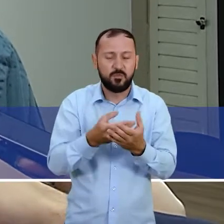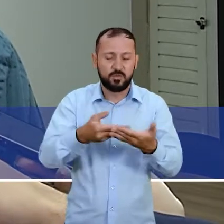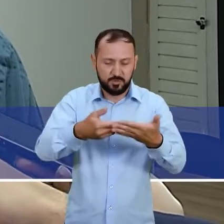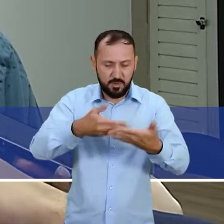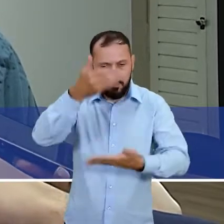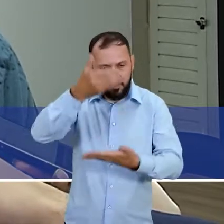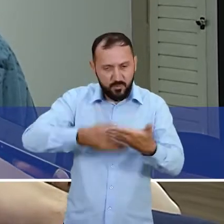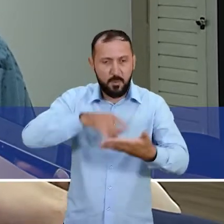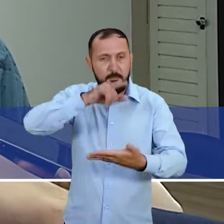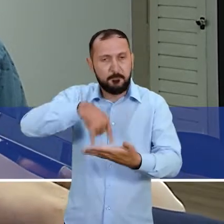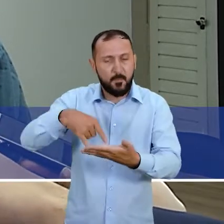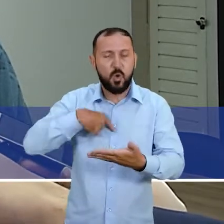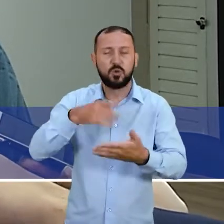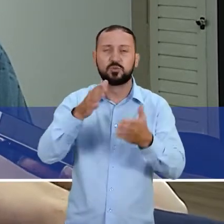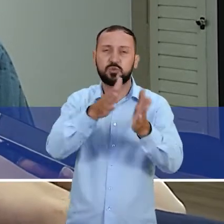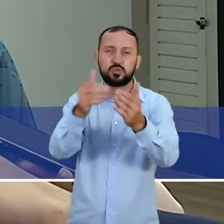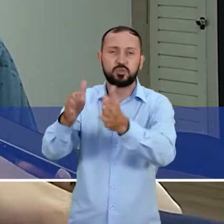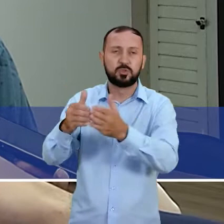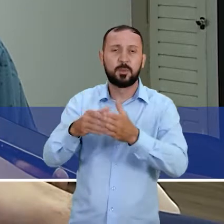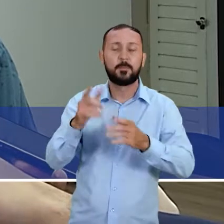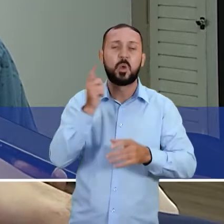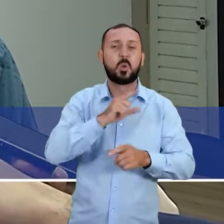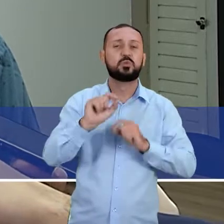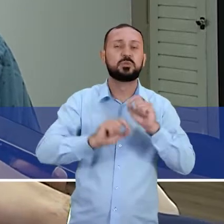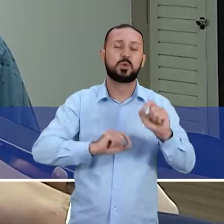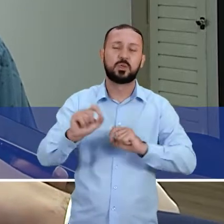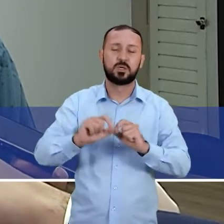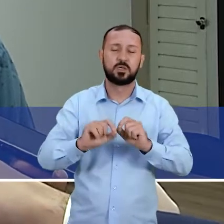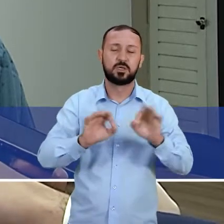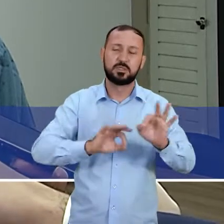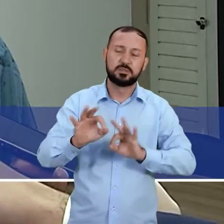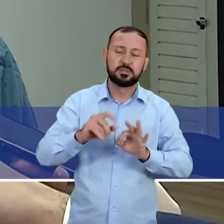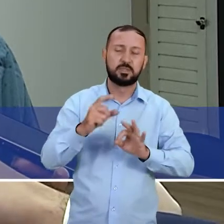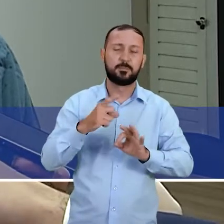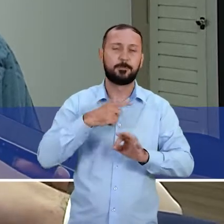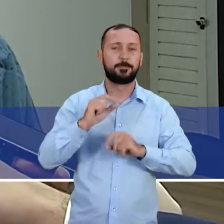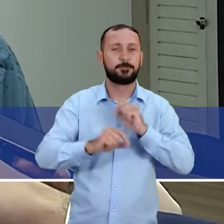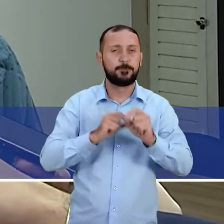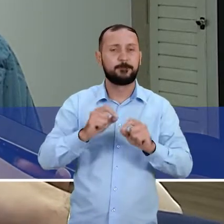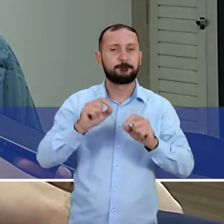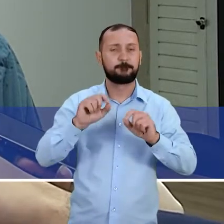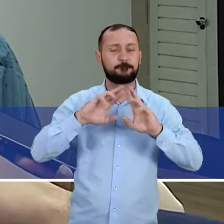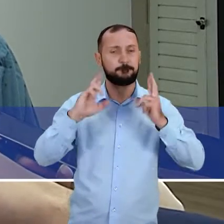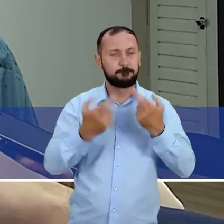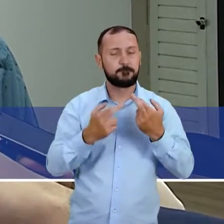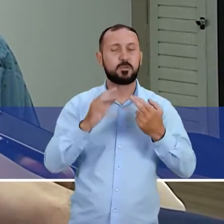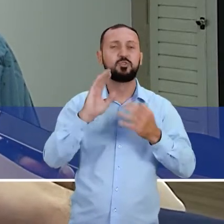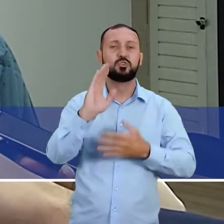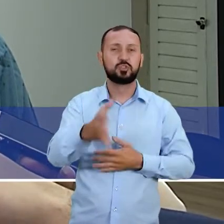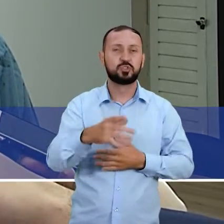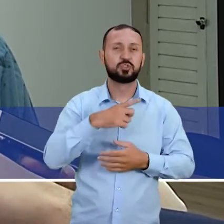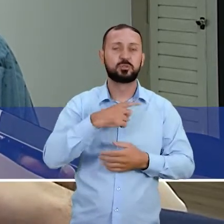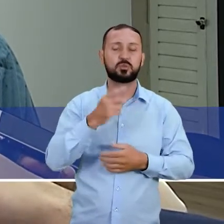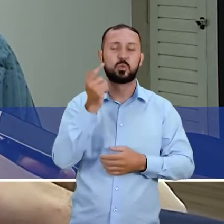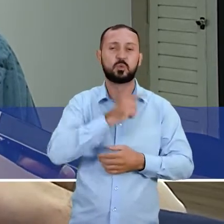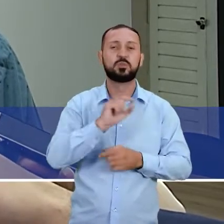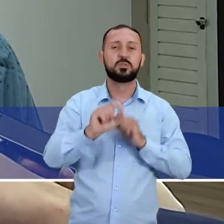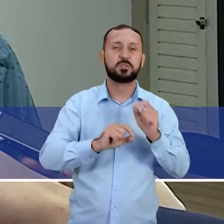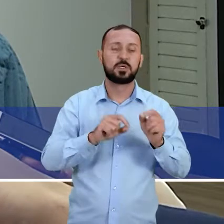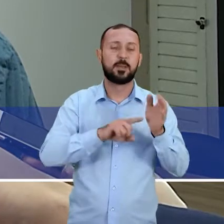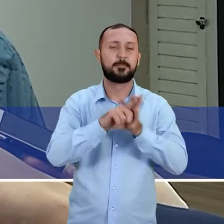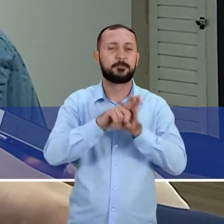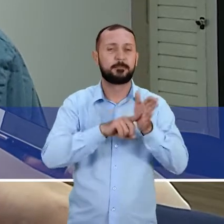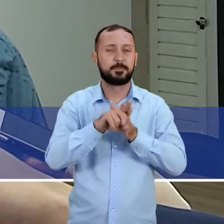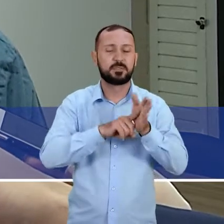os requerimentos, as convocações, para podermos trazer nessas reuniões e já irmos atrás